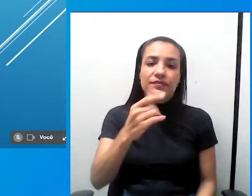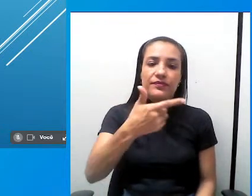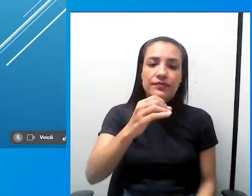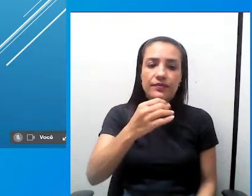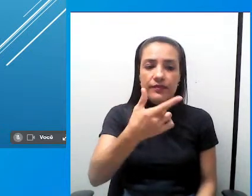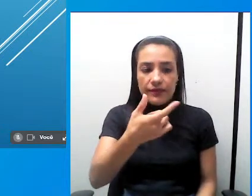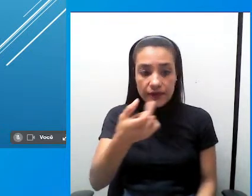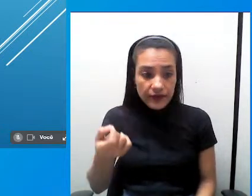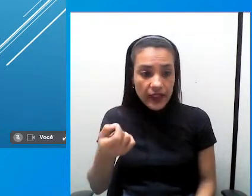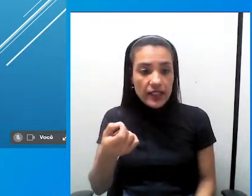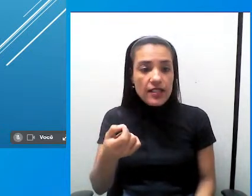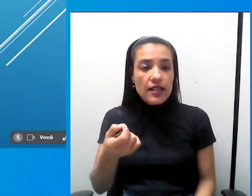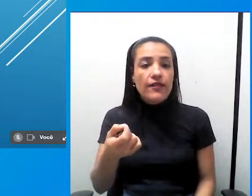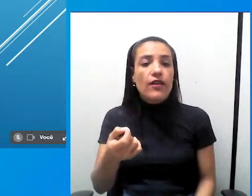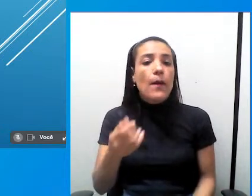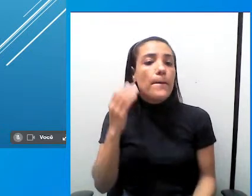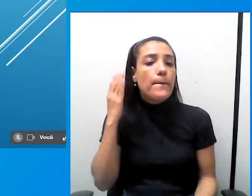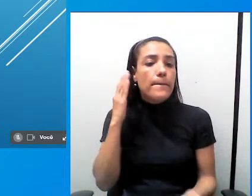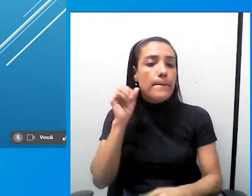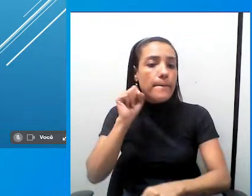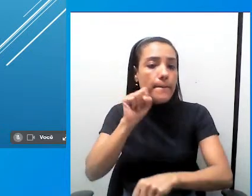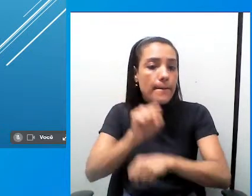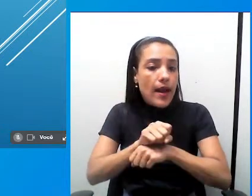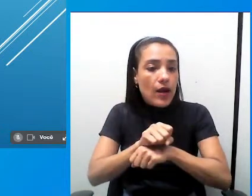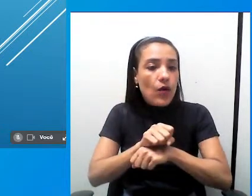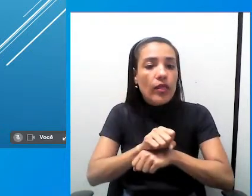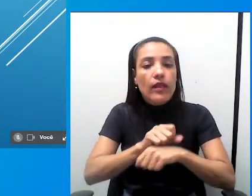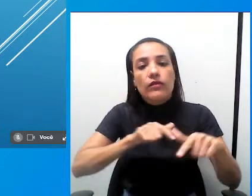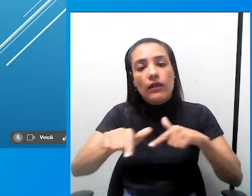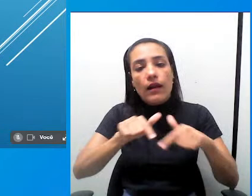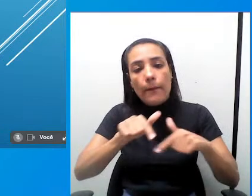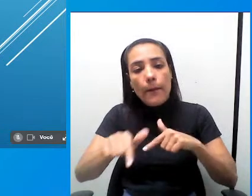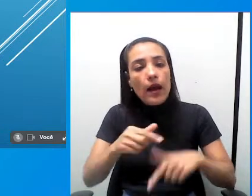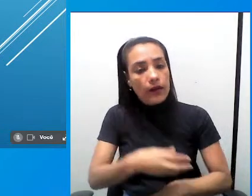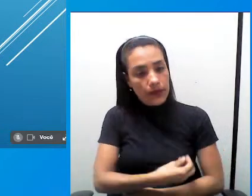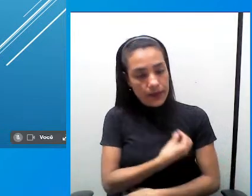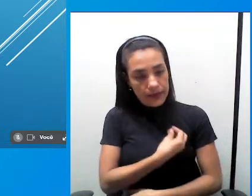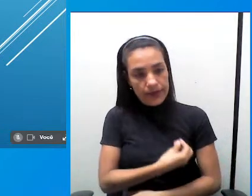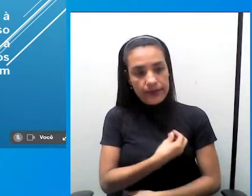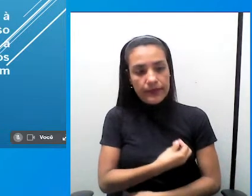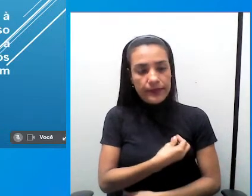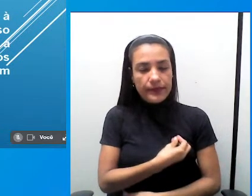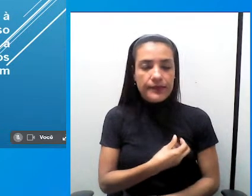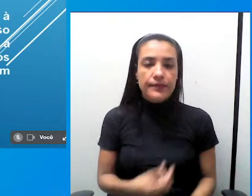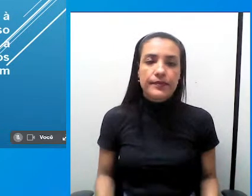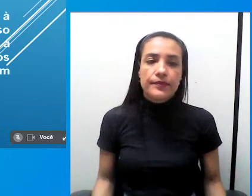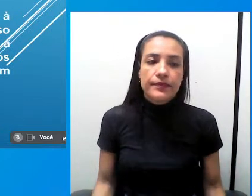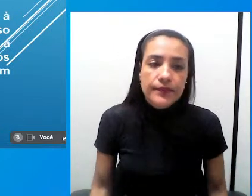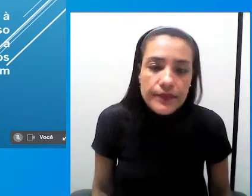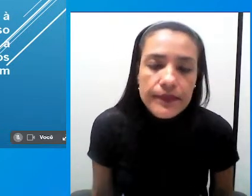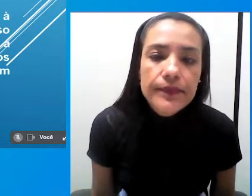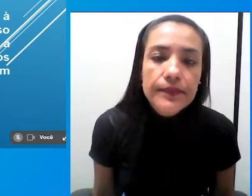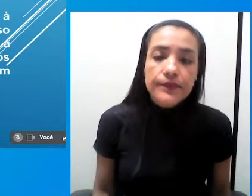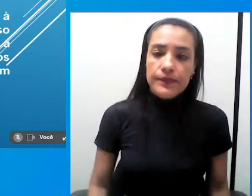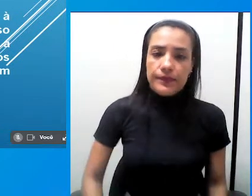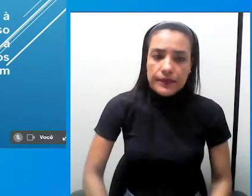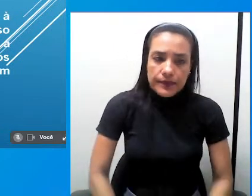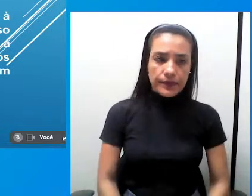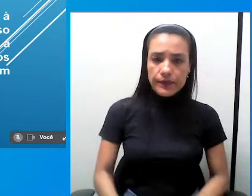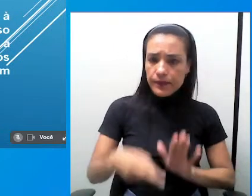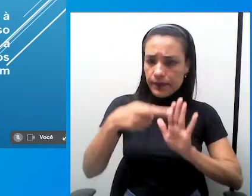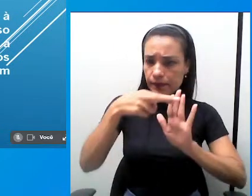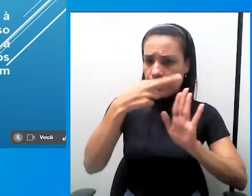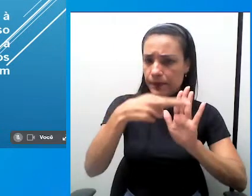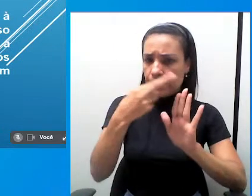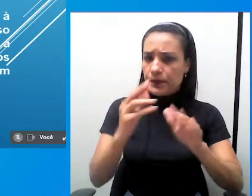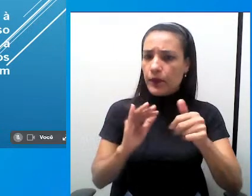aqui do campus, e isso vai ser fundamental para o relato que eu vou fazer a seguir. Eu vou pular essa parte da resolução, porque eu vi que